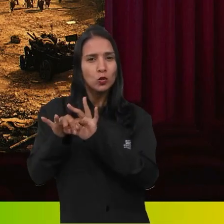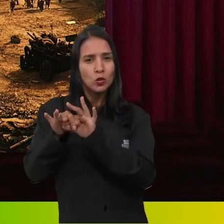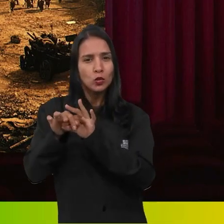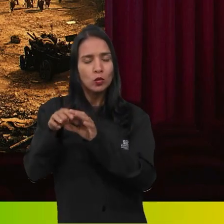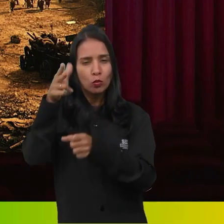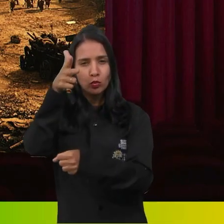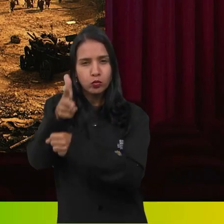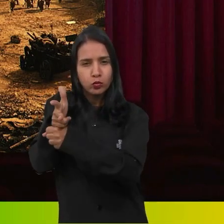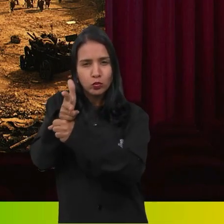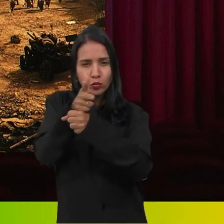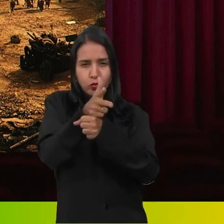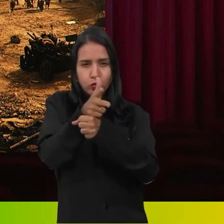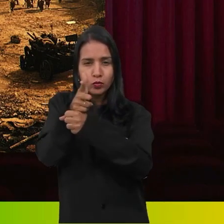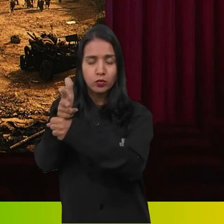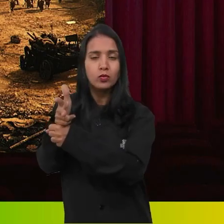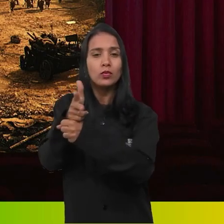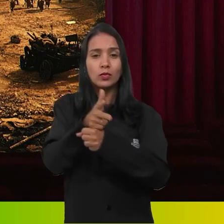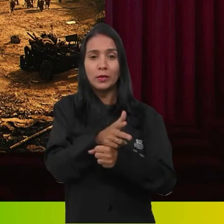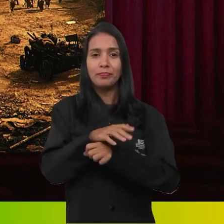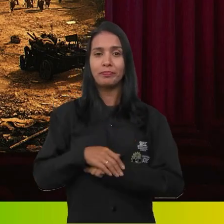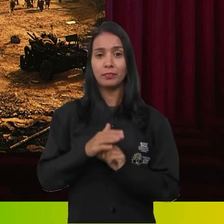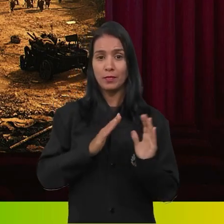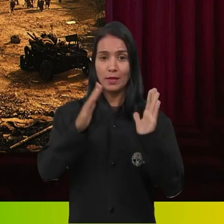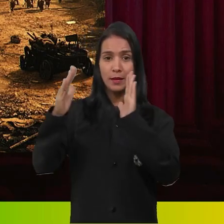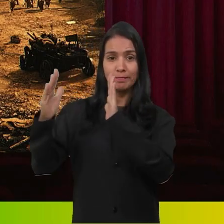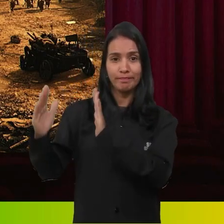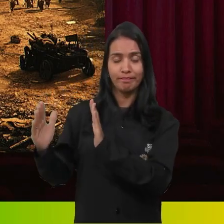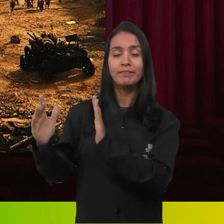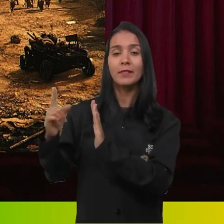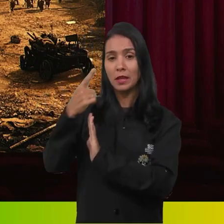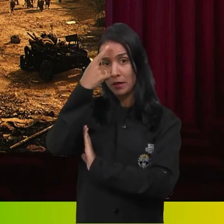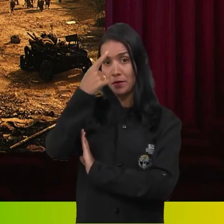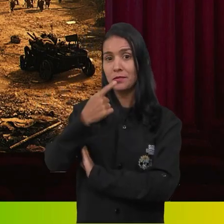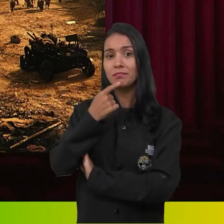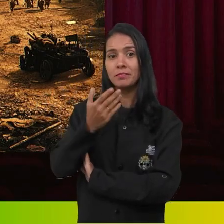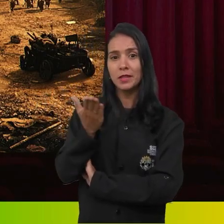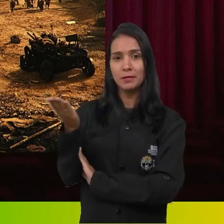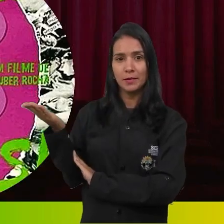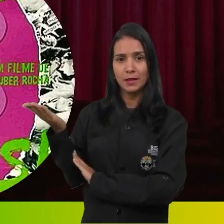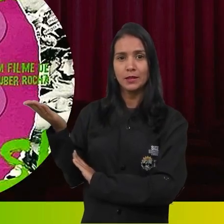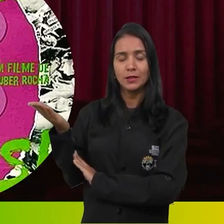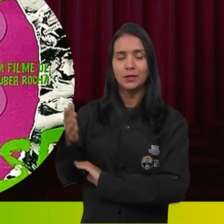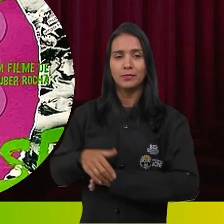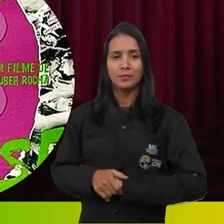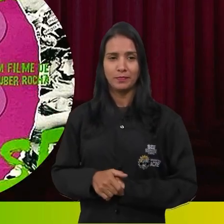sua direita você vê imagens dessas produções que a gente citou aqui.